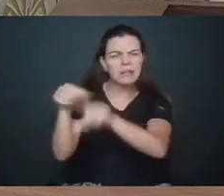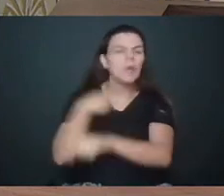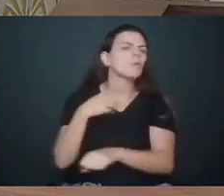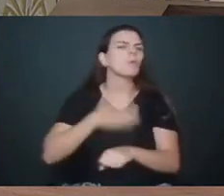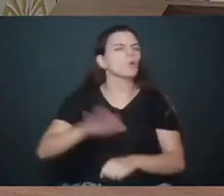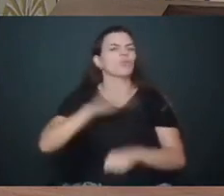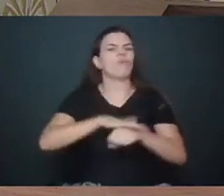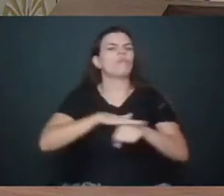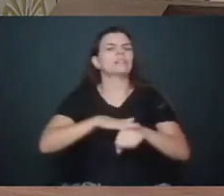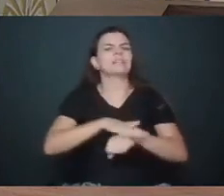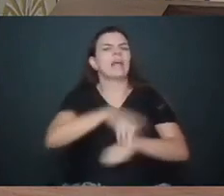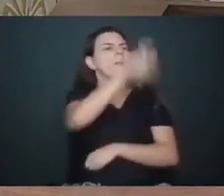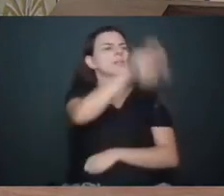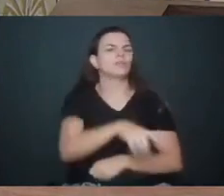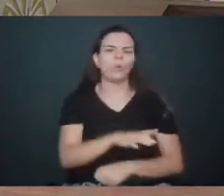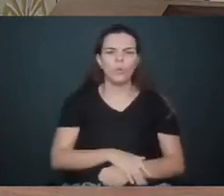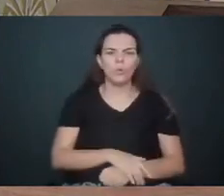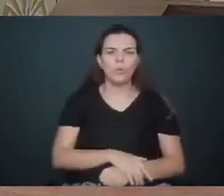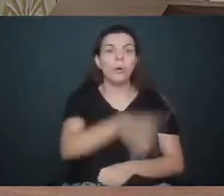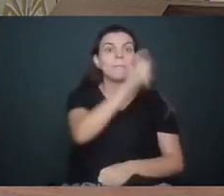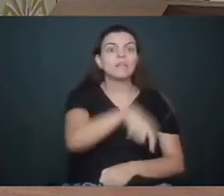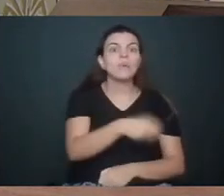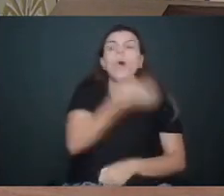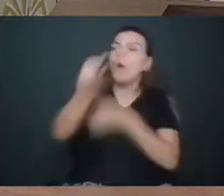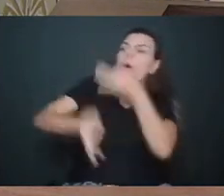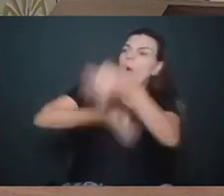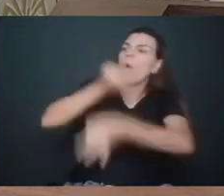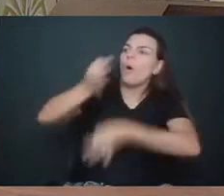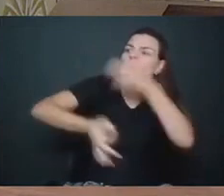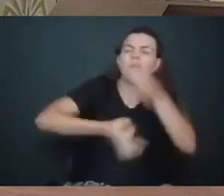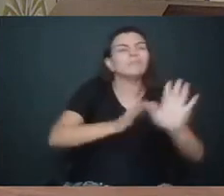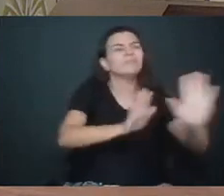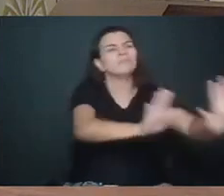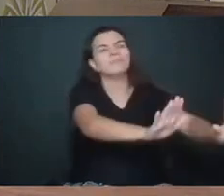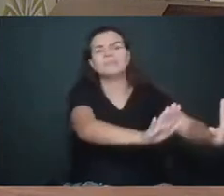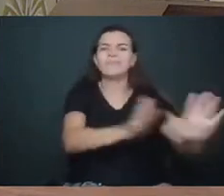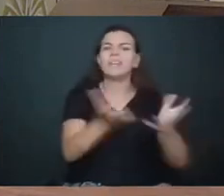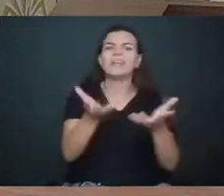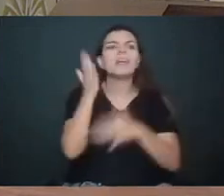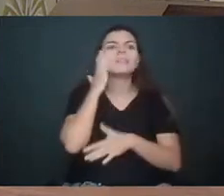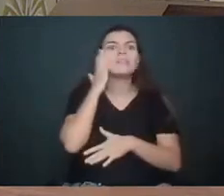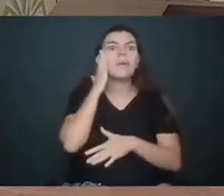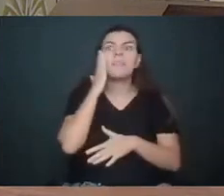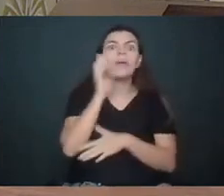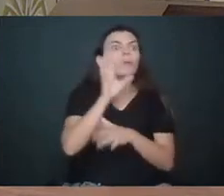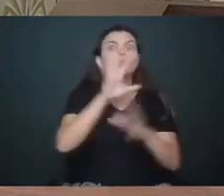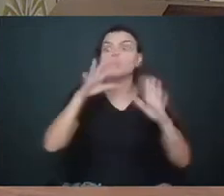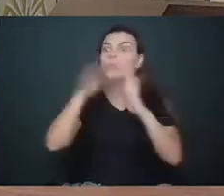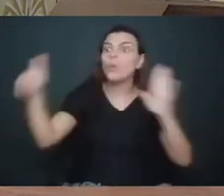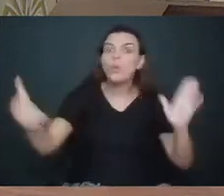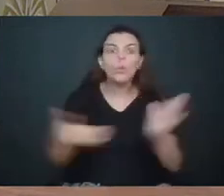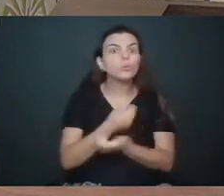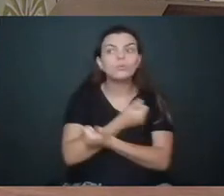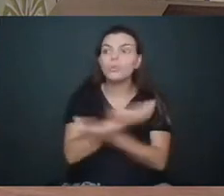é opinião. Eu quero falar do eu quero ver com o coletivo, eu quero ver a média, o que, que vai dar. Aí é científico. A